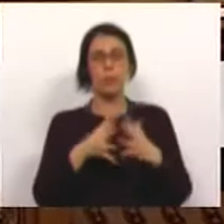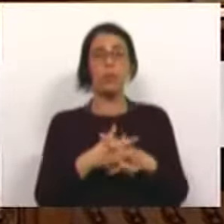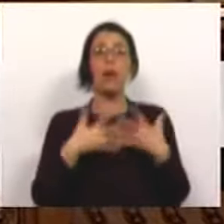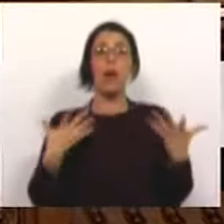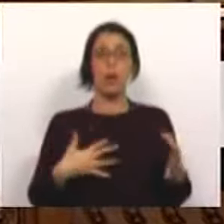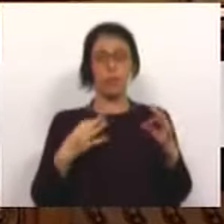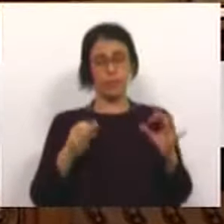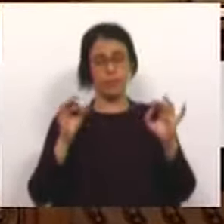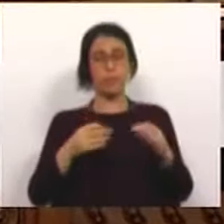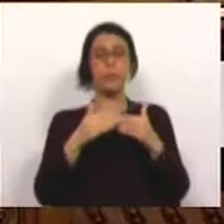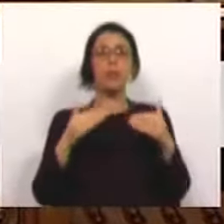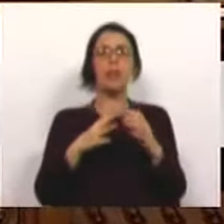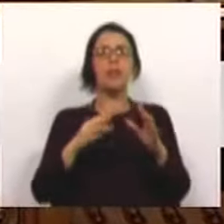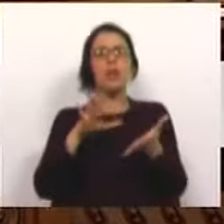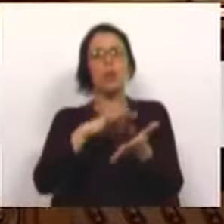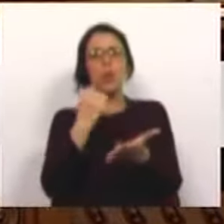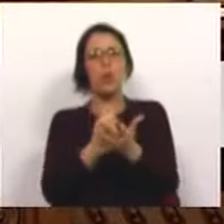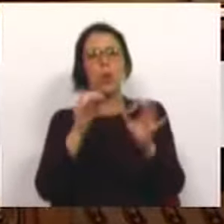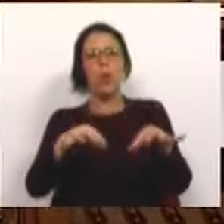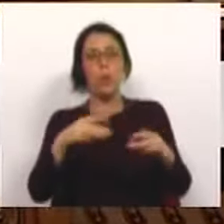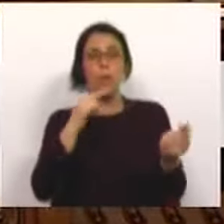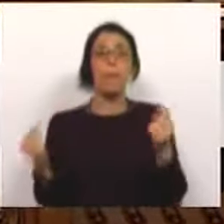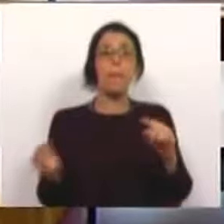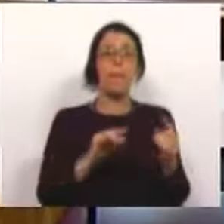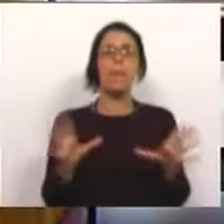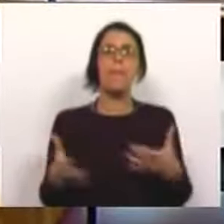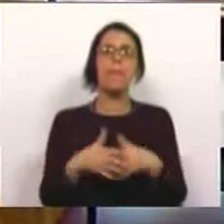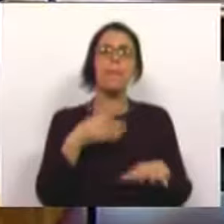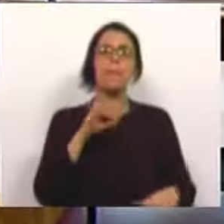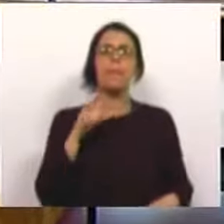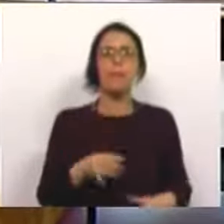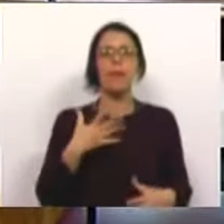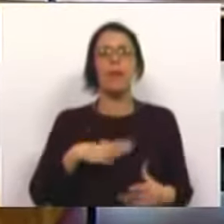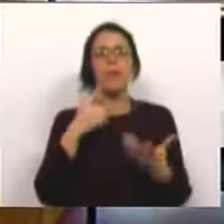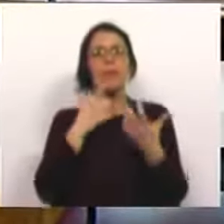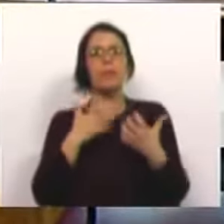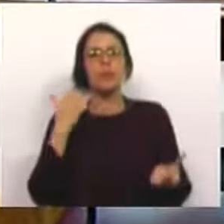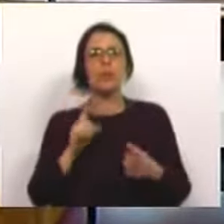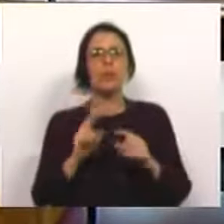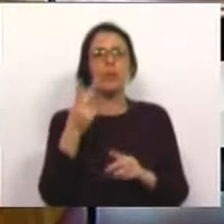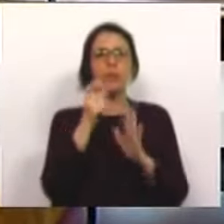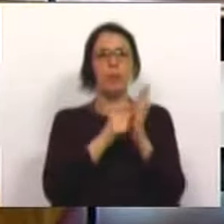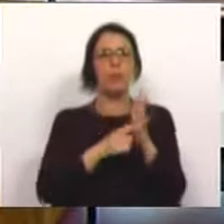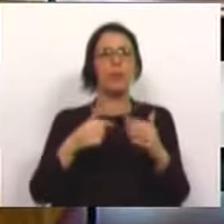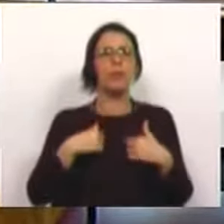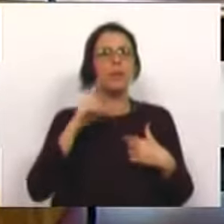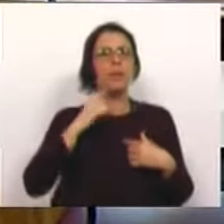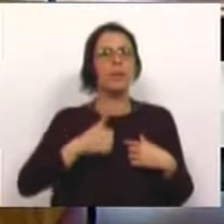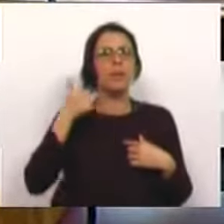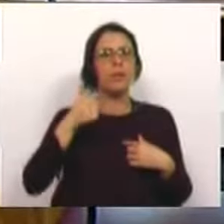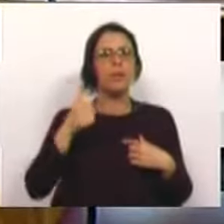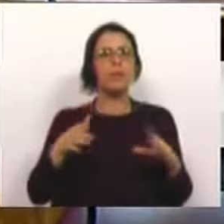agora que estamos numa fase mais de conclusão do debate, o grupo parlamentar do PCP gostaria de destacar dois aspectos que para nós são